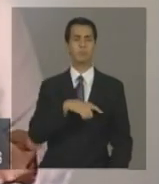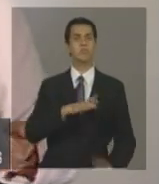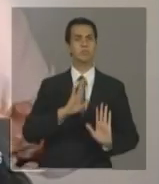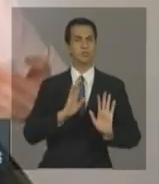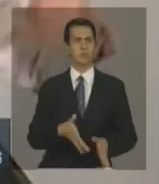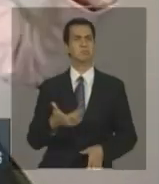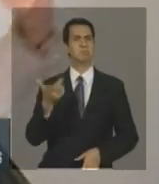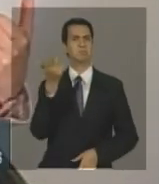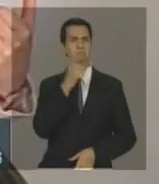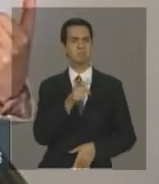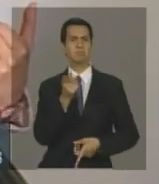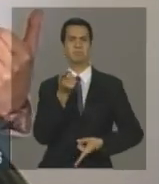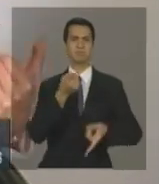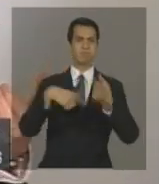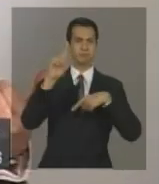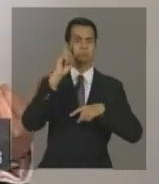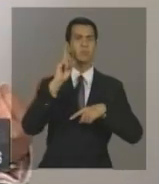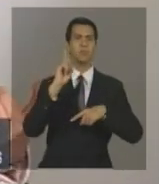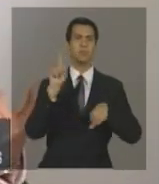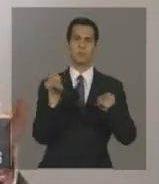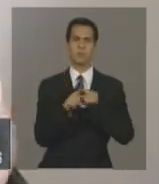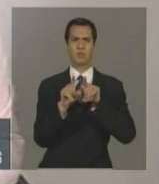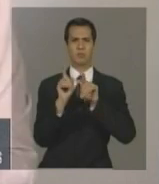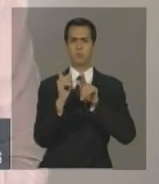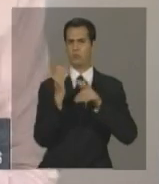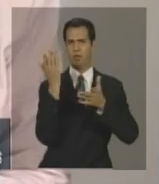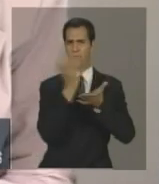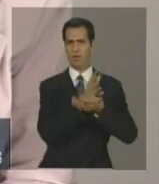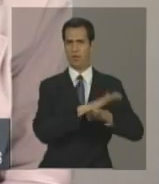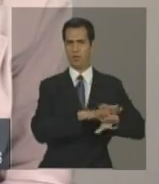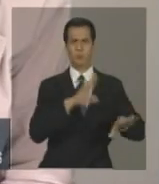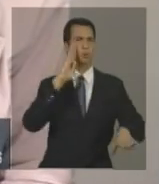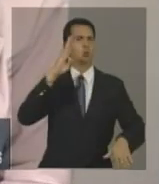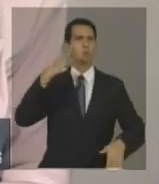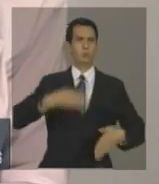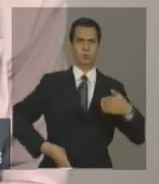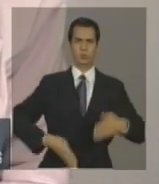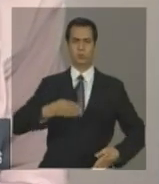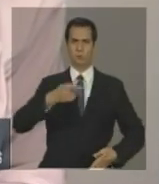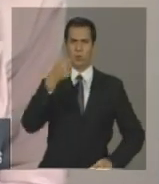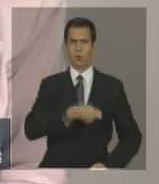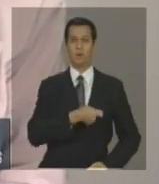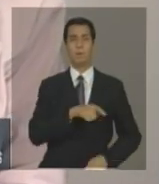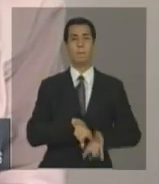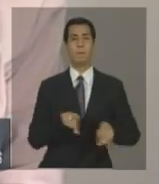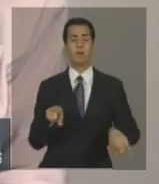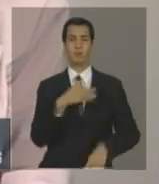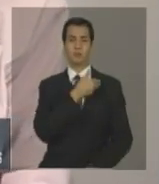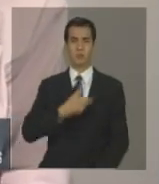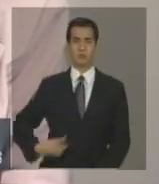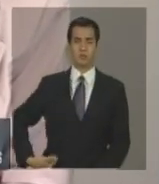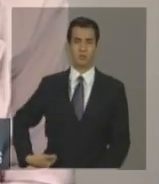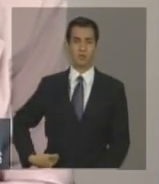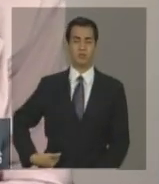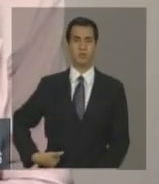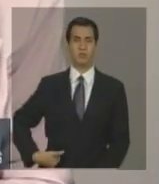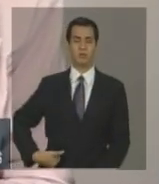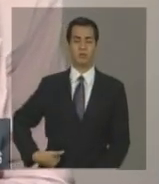superado o período da ditadura, o Estado continuava sendo um agente